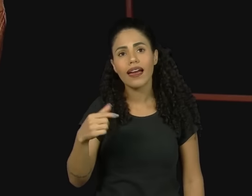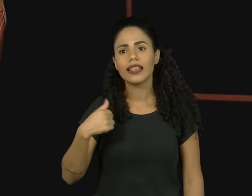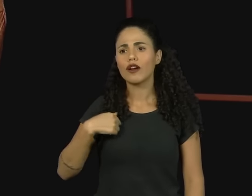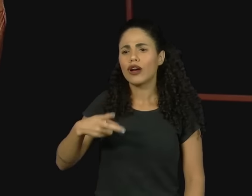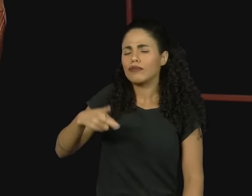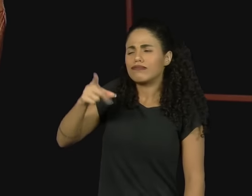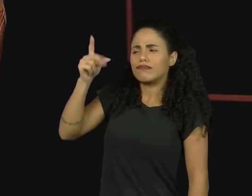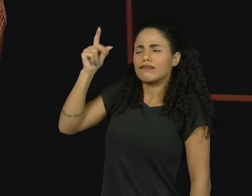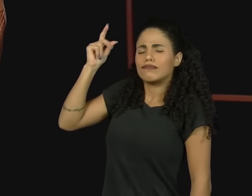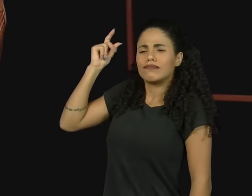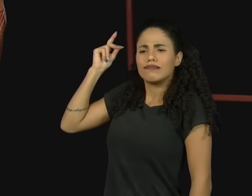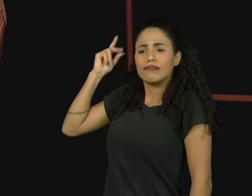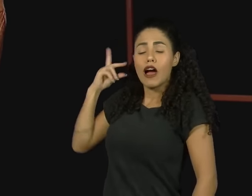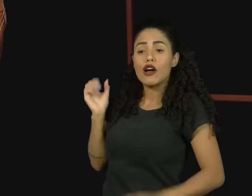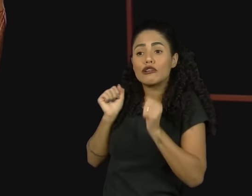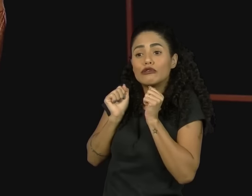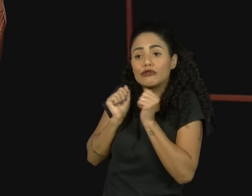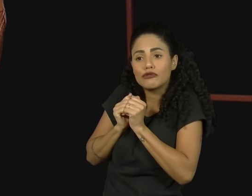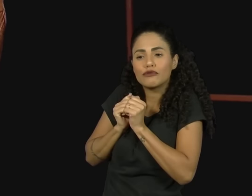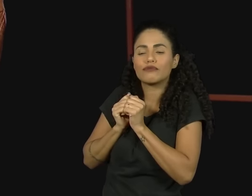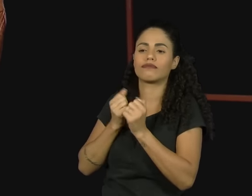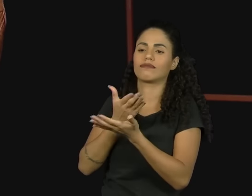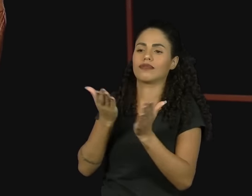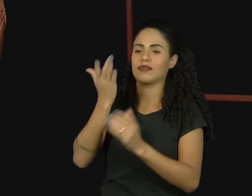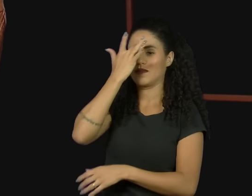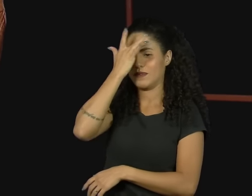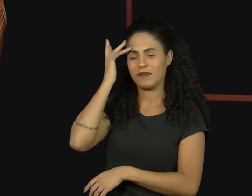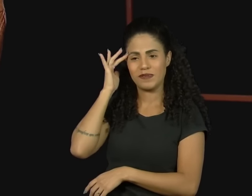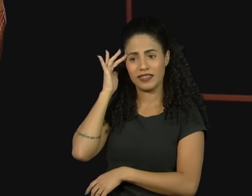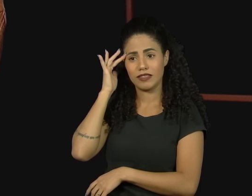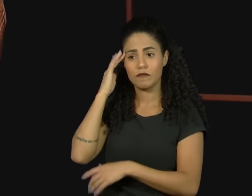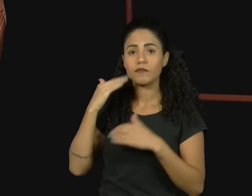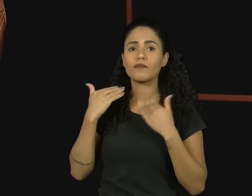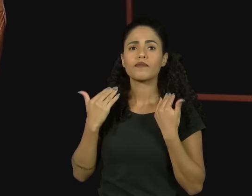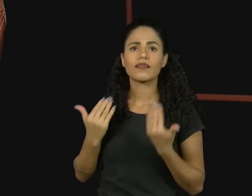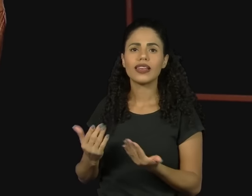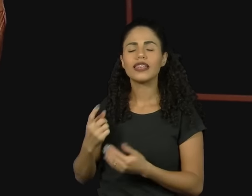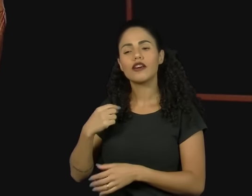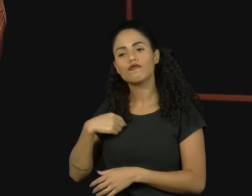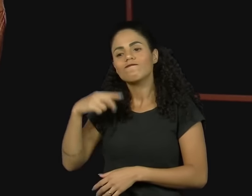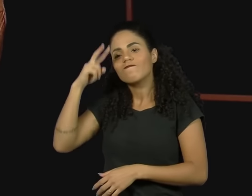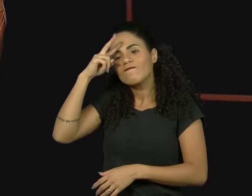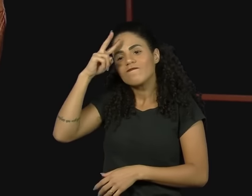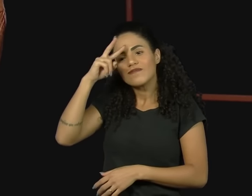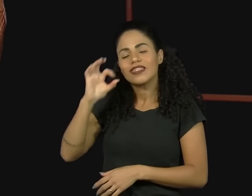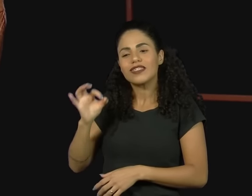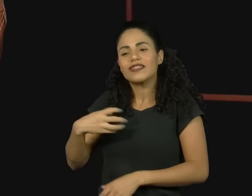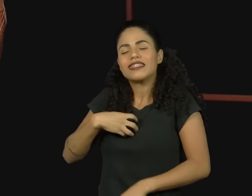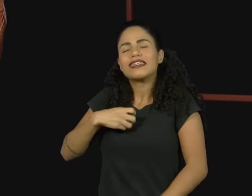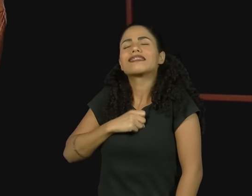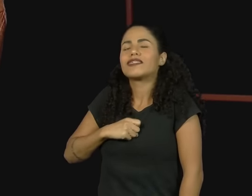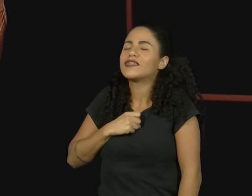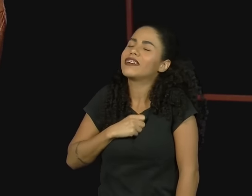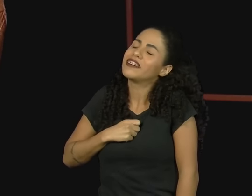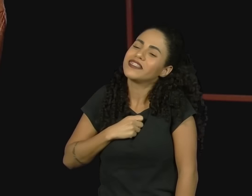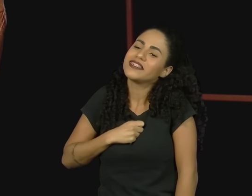tantos tempos juntos, né? Quer dizer, e eu sinto um pouco